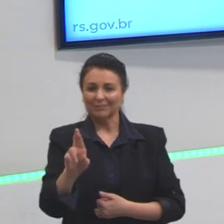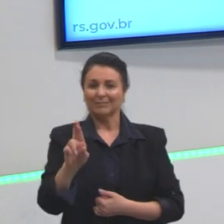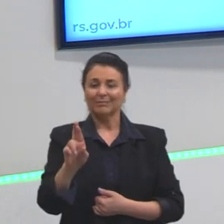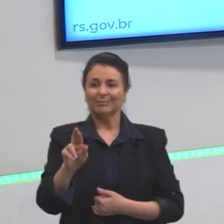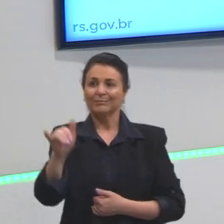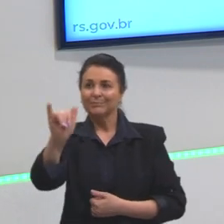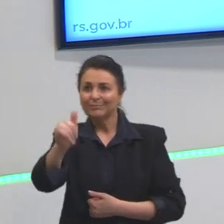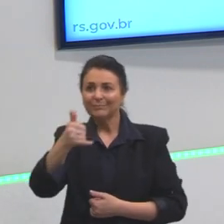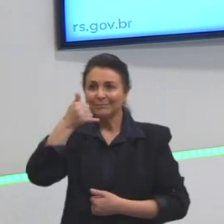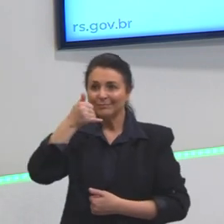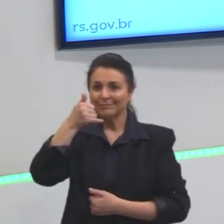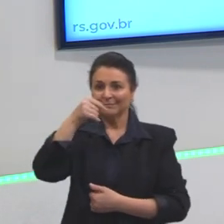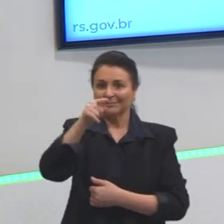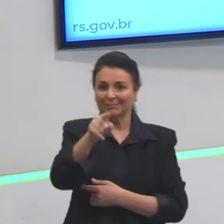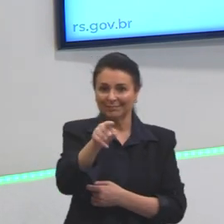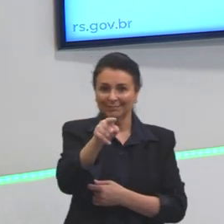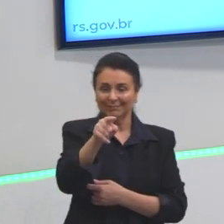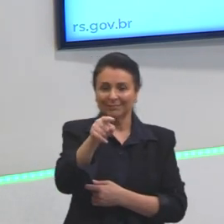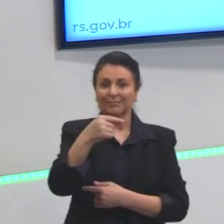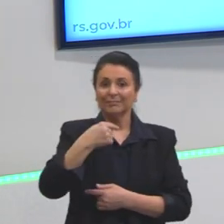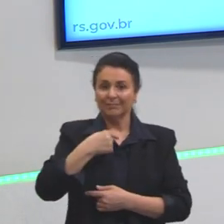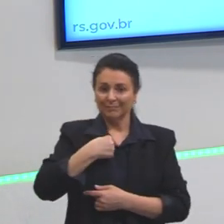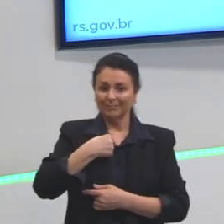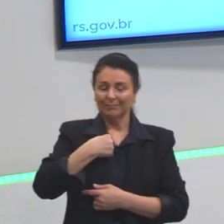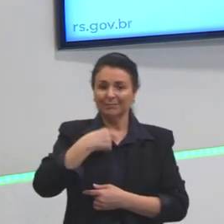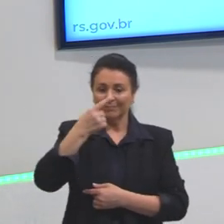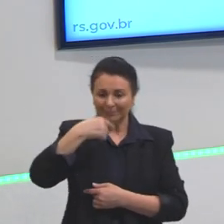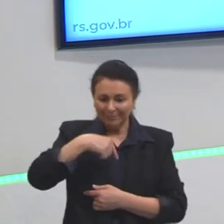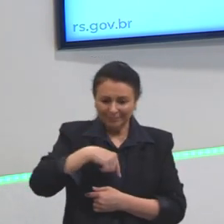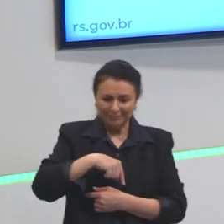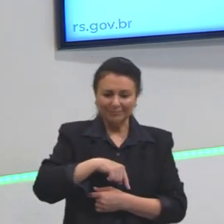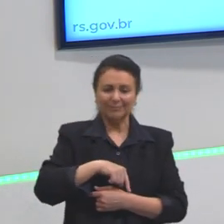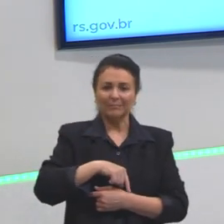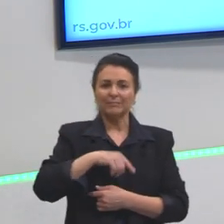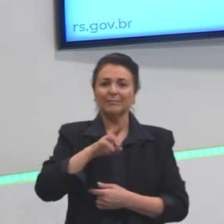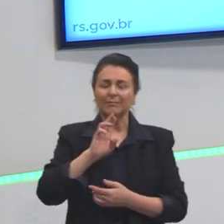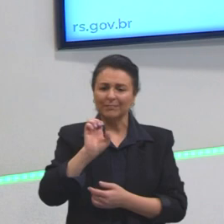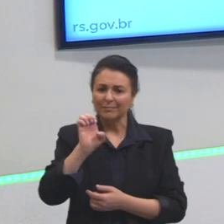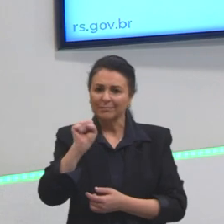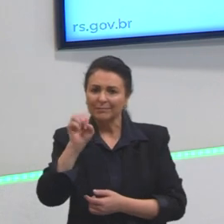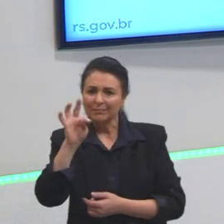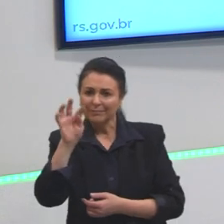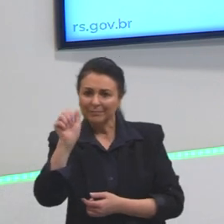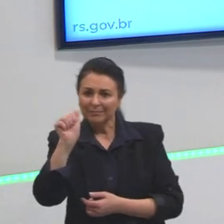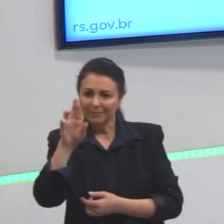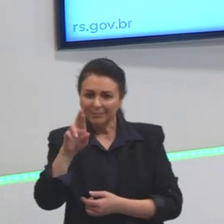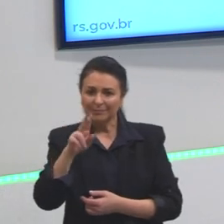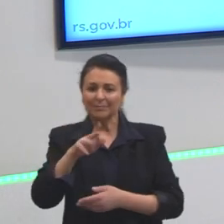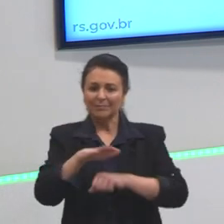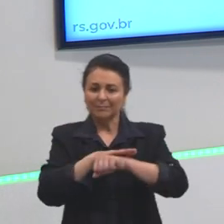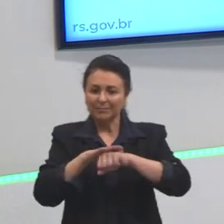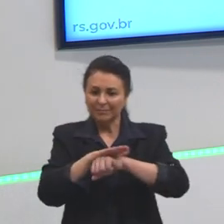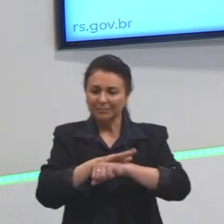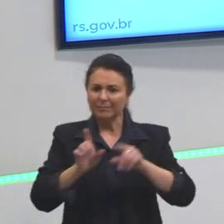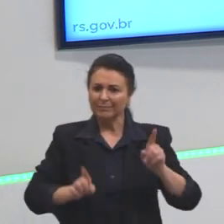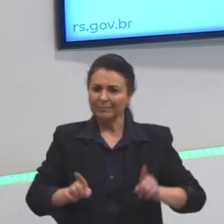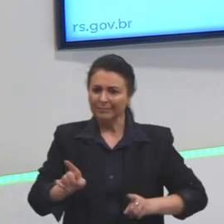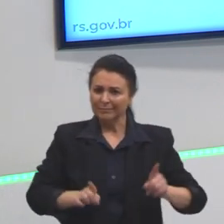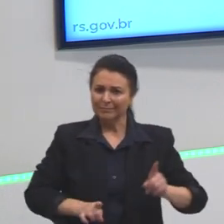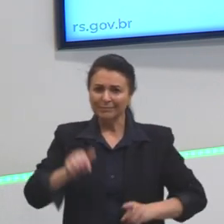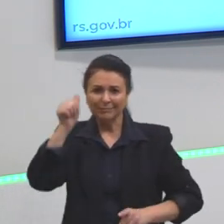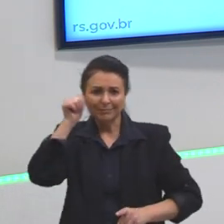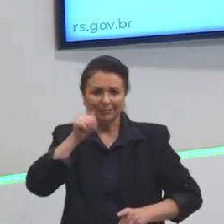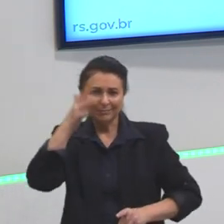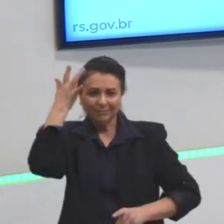ligando para você eu vou estar falando com a minha prima amanhã então é